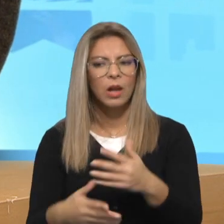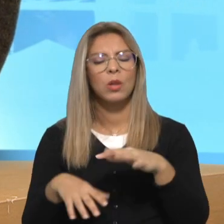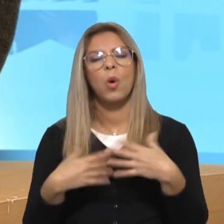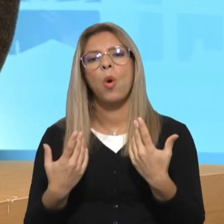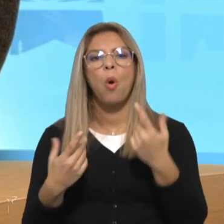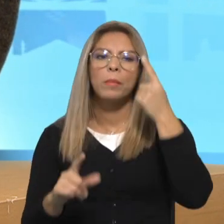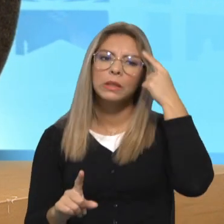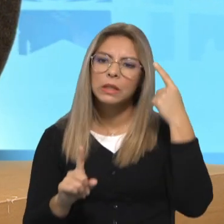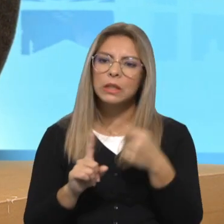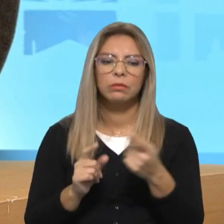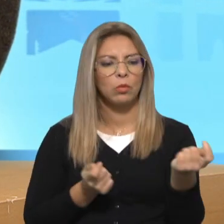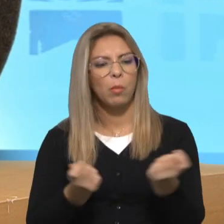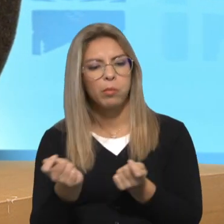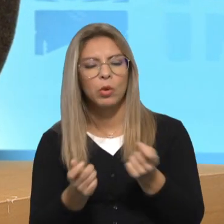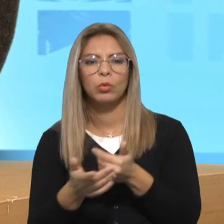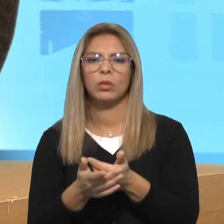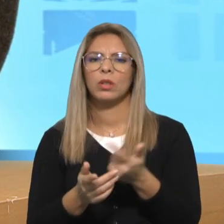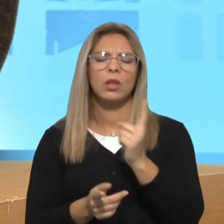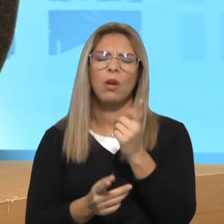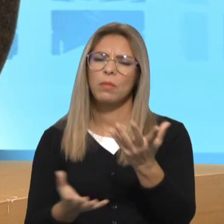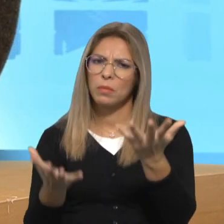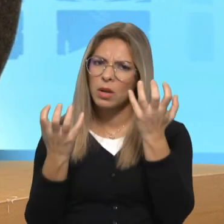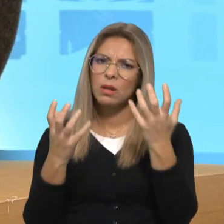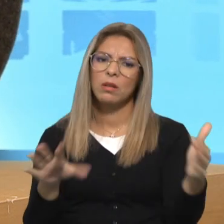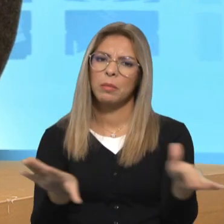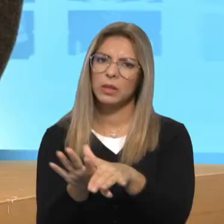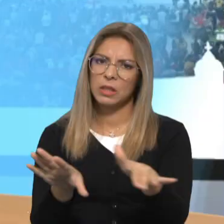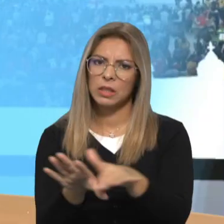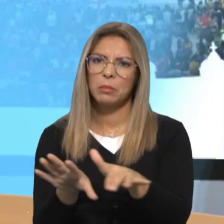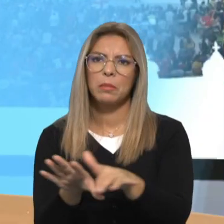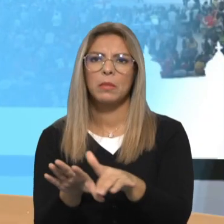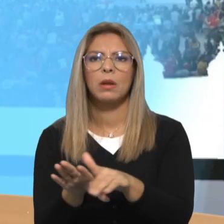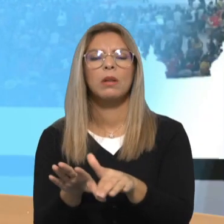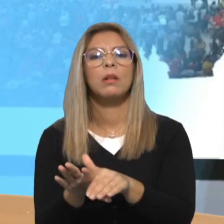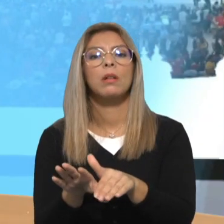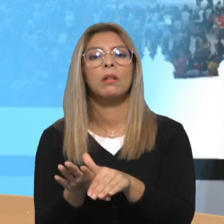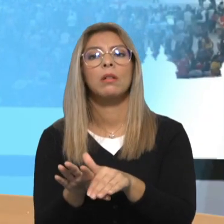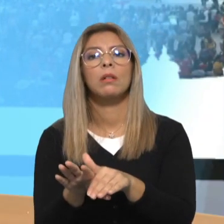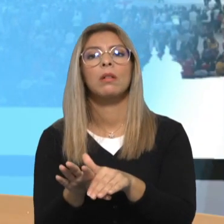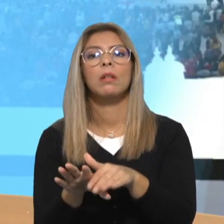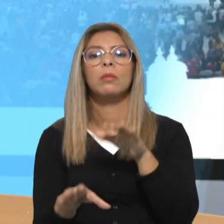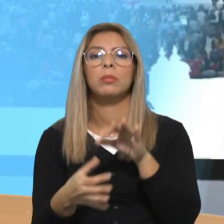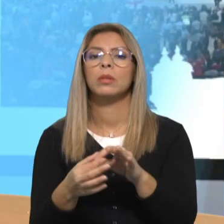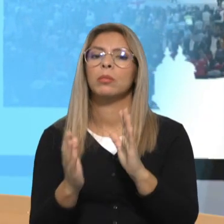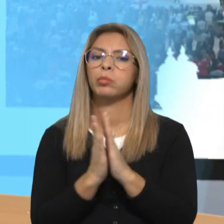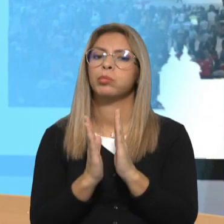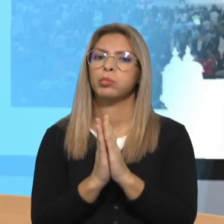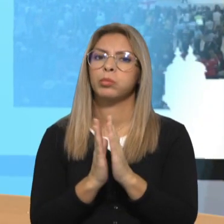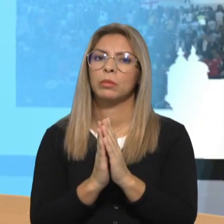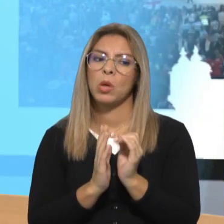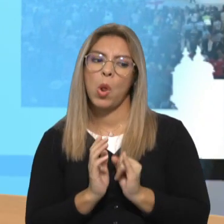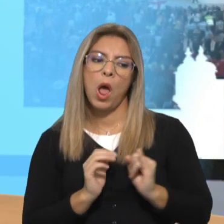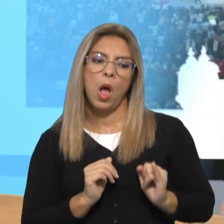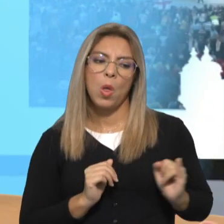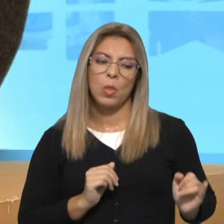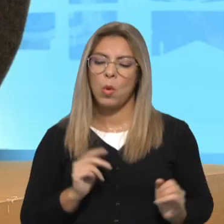função organizativa, participar no culto das Assembleias Cristãs que estão ao meu lado.